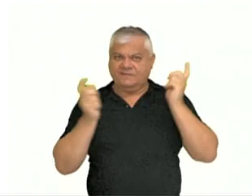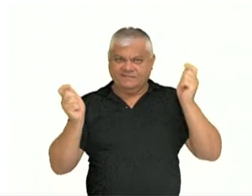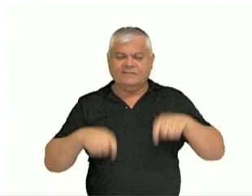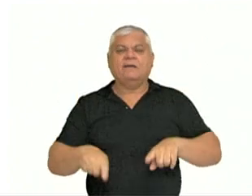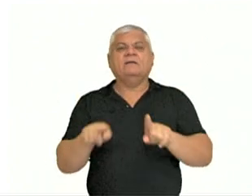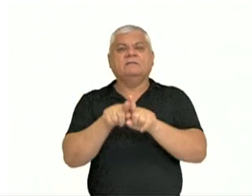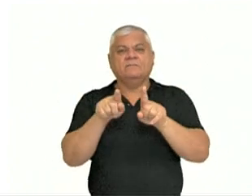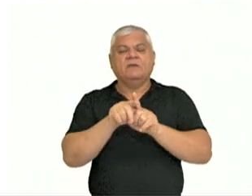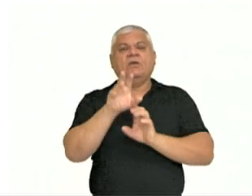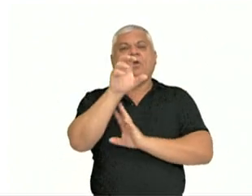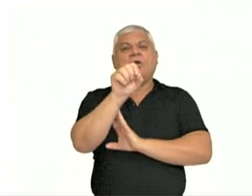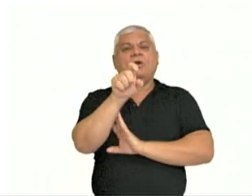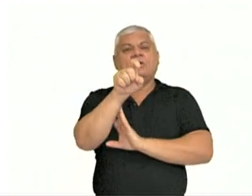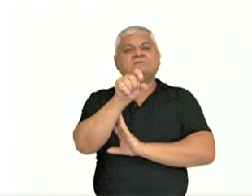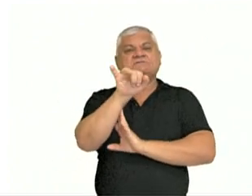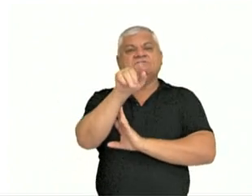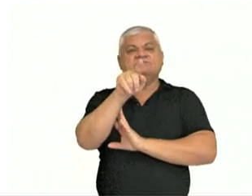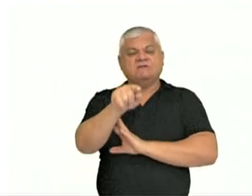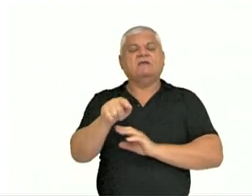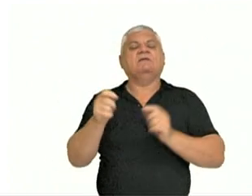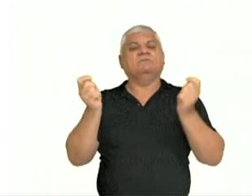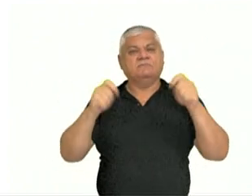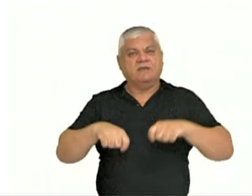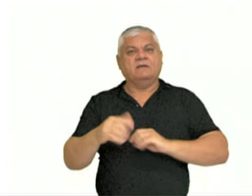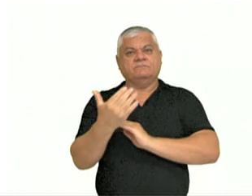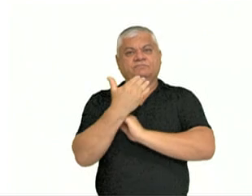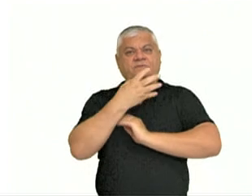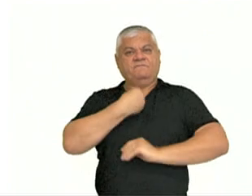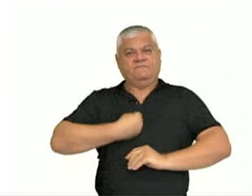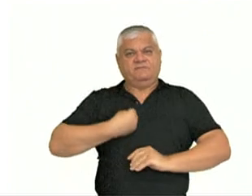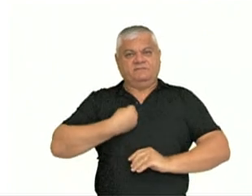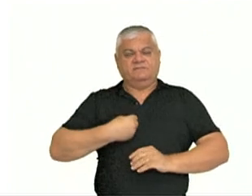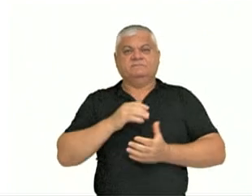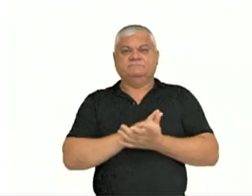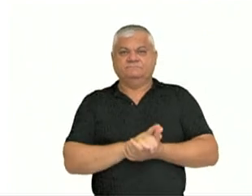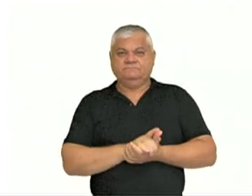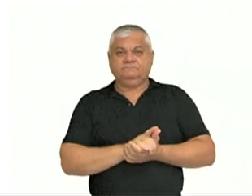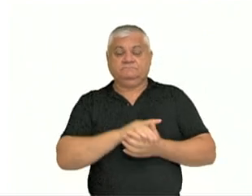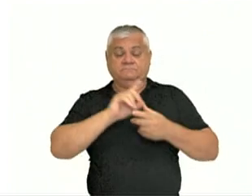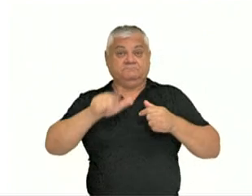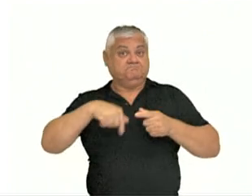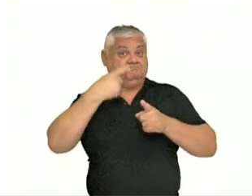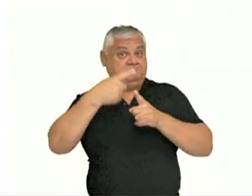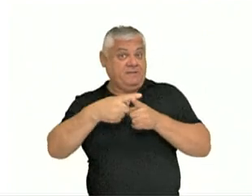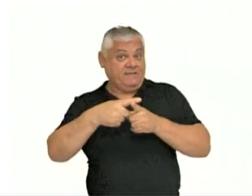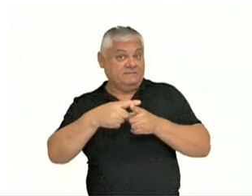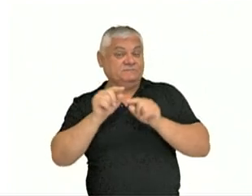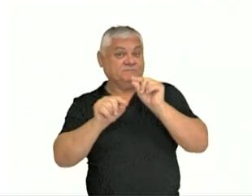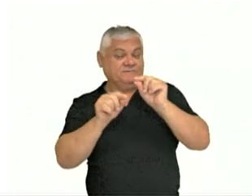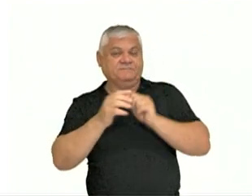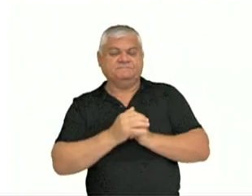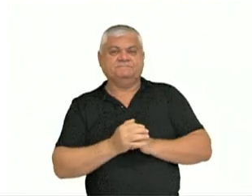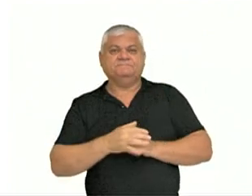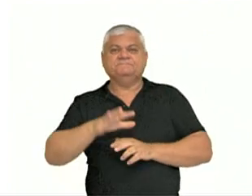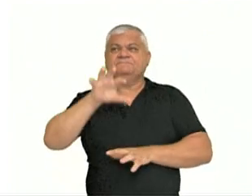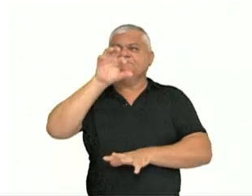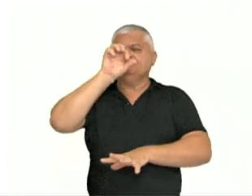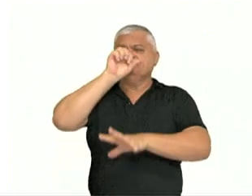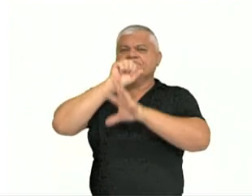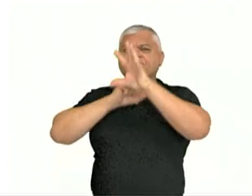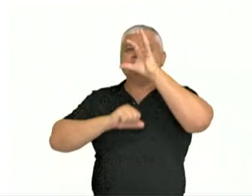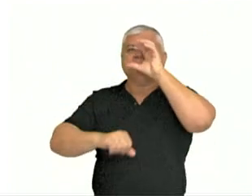oxigênio para liberar energia que nos mantém vivos. Além disso, nós, pela